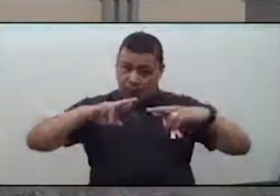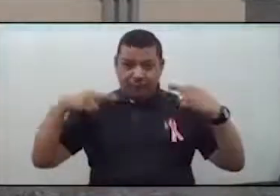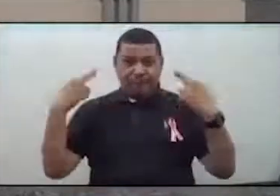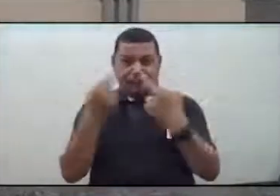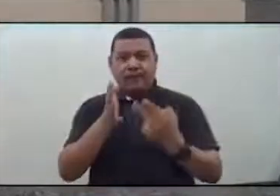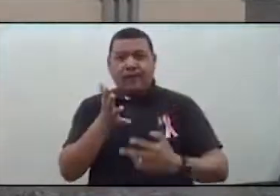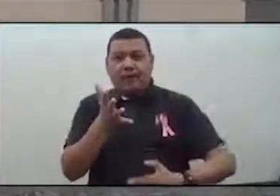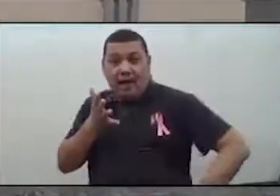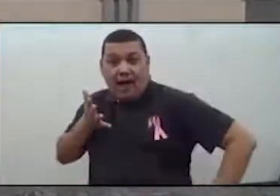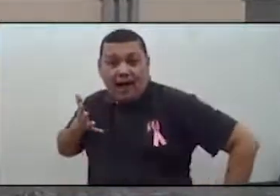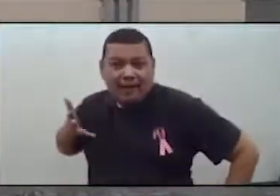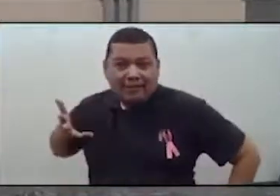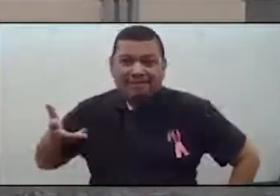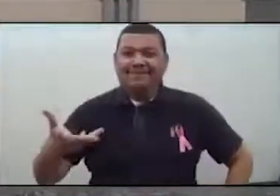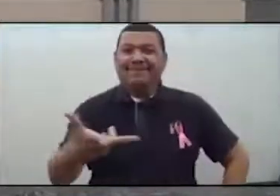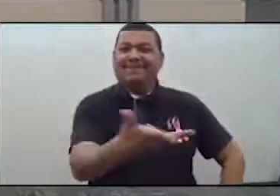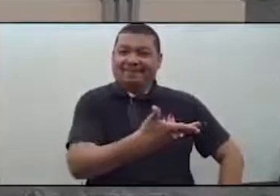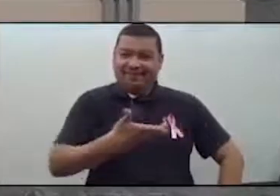maravilhoso,